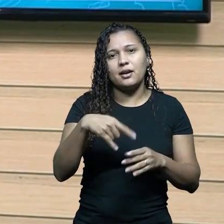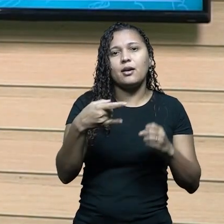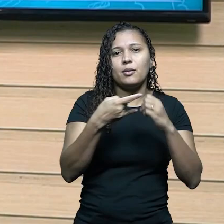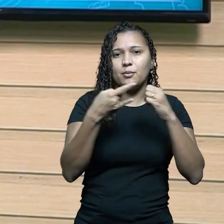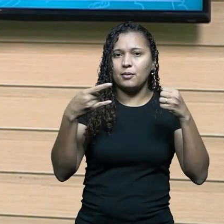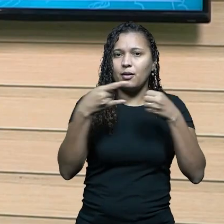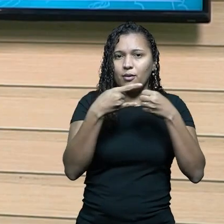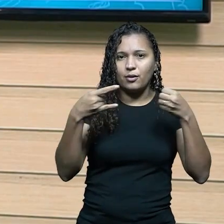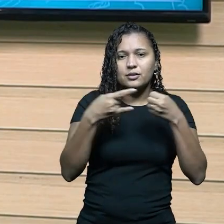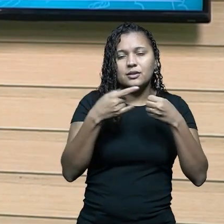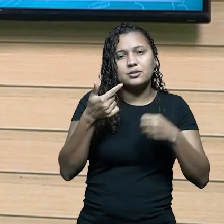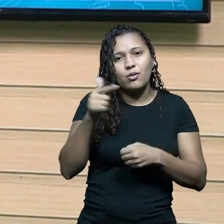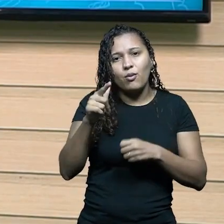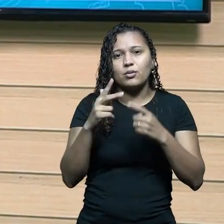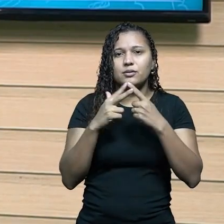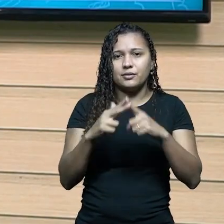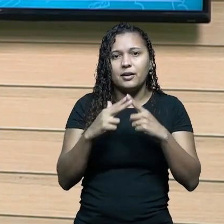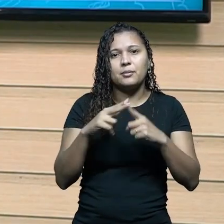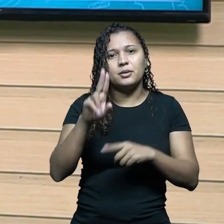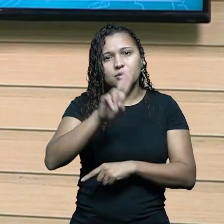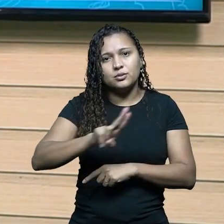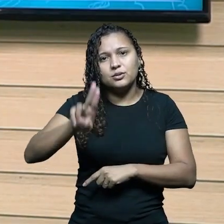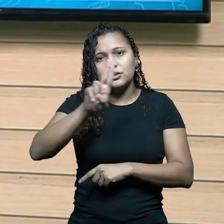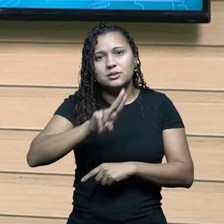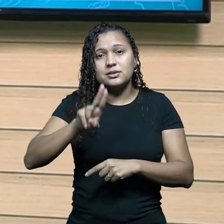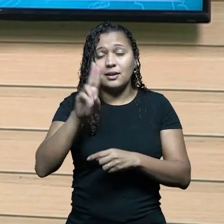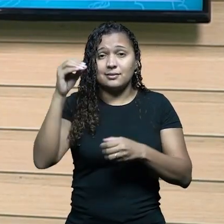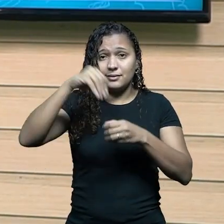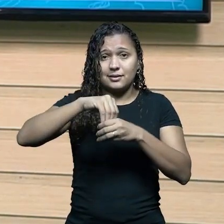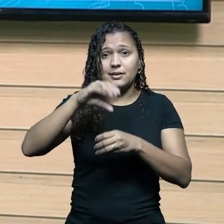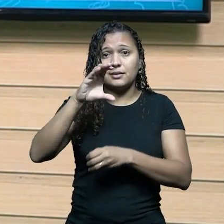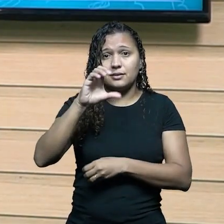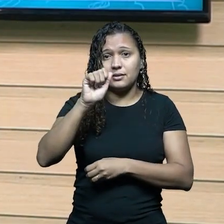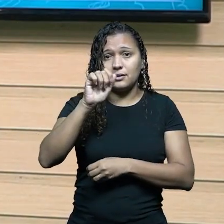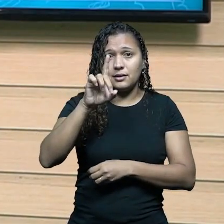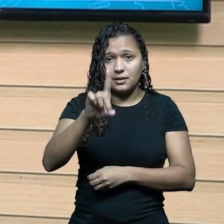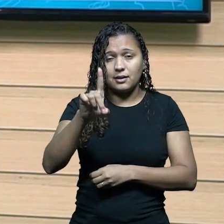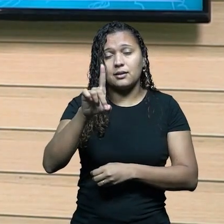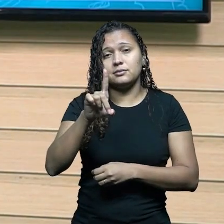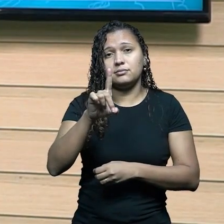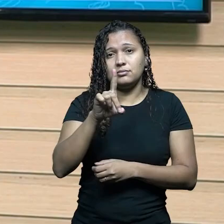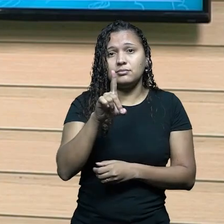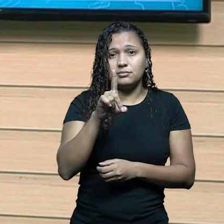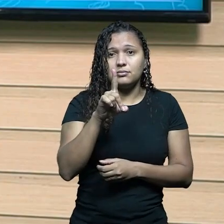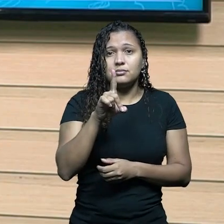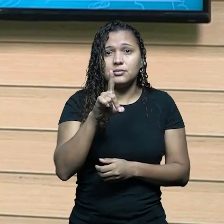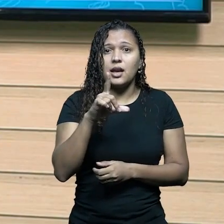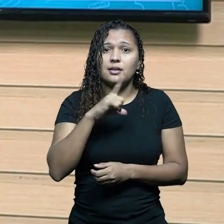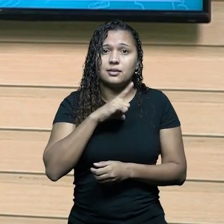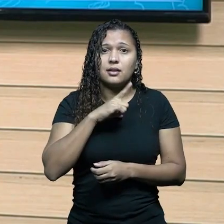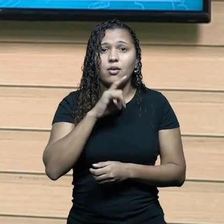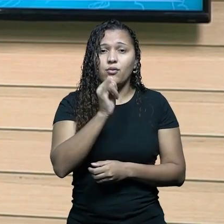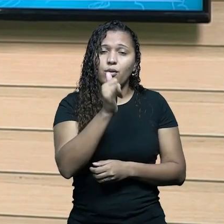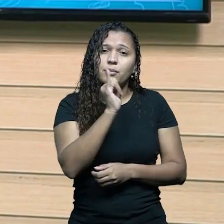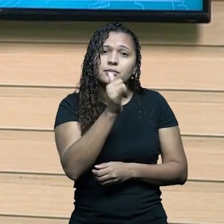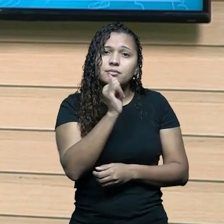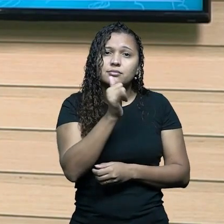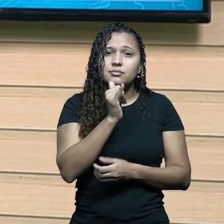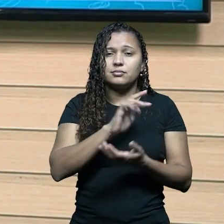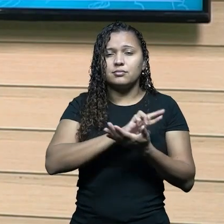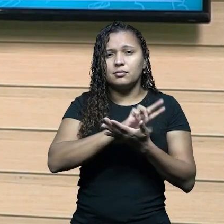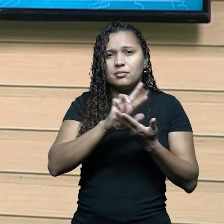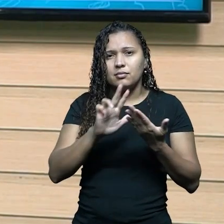também uma forma de cotagem, uma outra ferramenta que você vai utilizar dentro do CAD, onde ele vai colocar